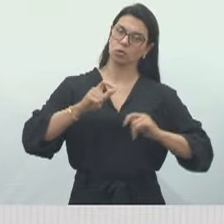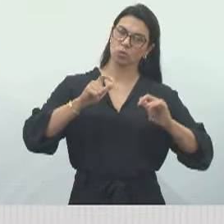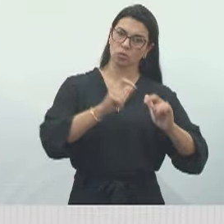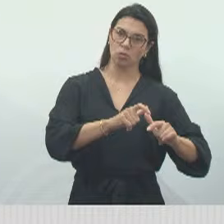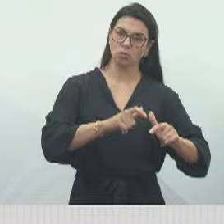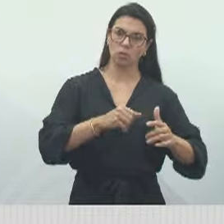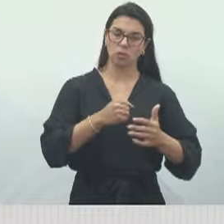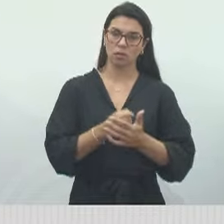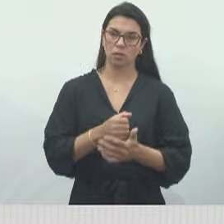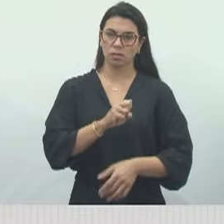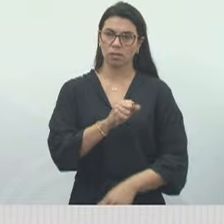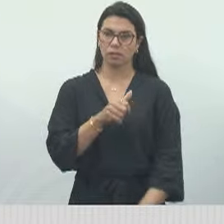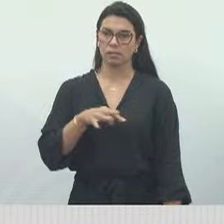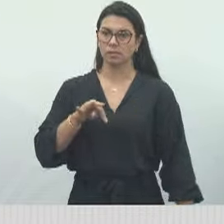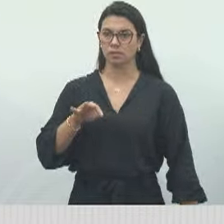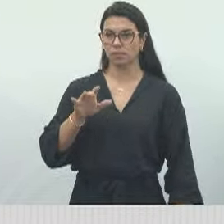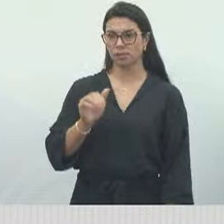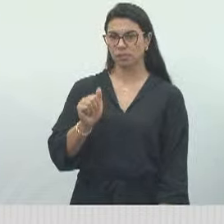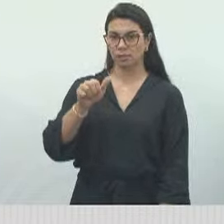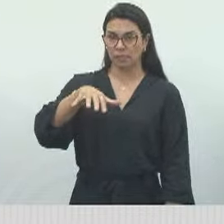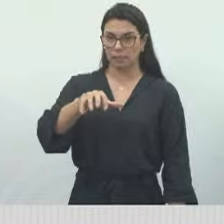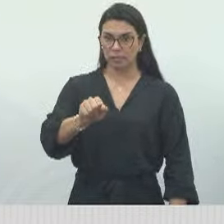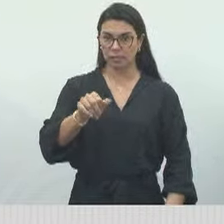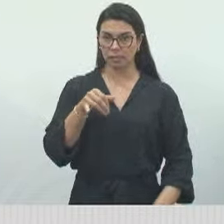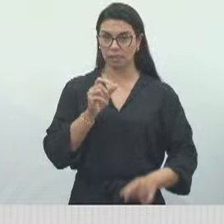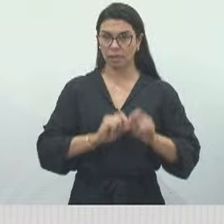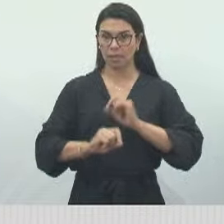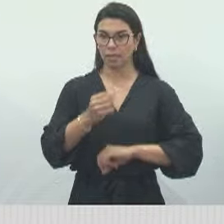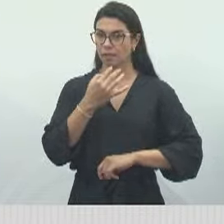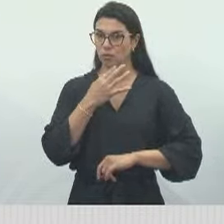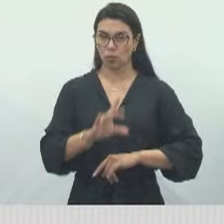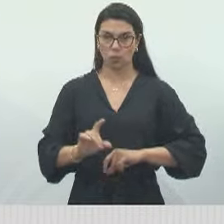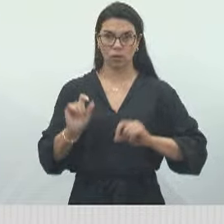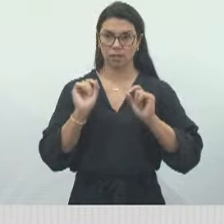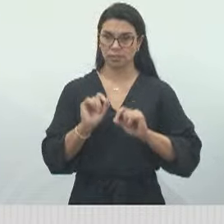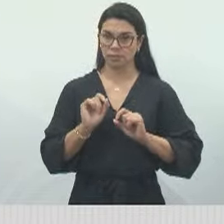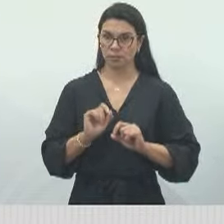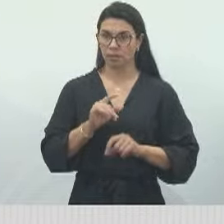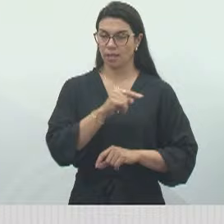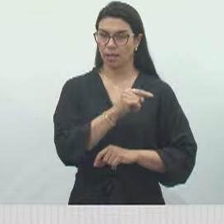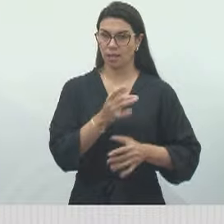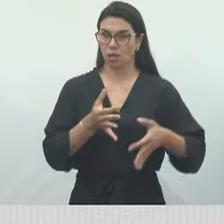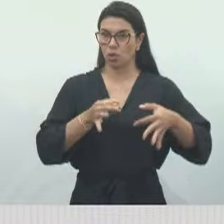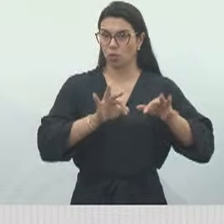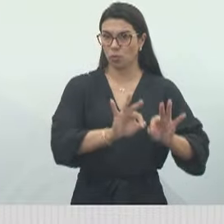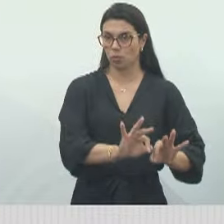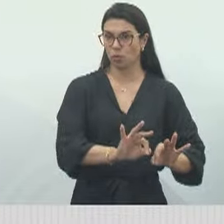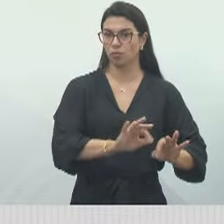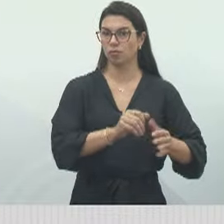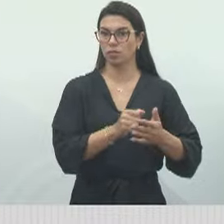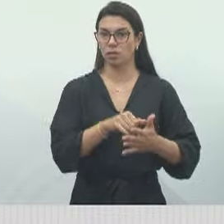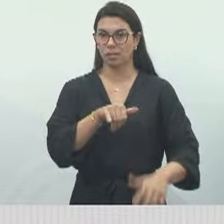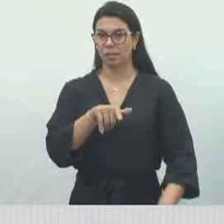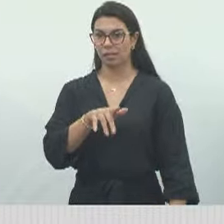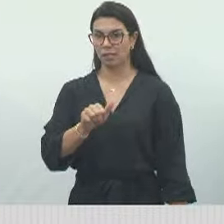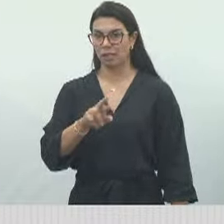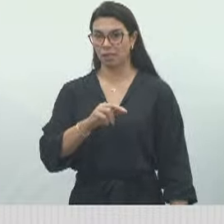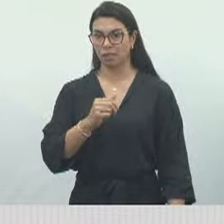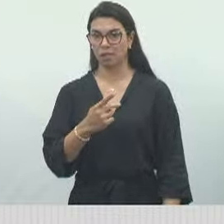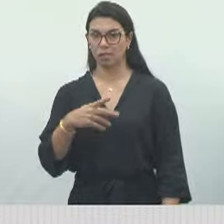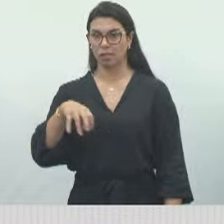bairro do Santana. Bairro do Santana, para quem não conhece, é ali no final do Igarapés para